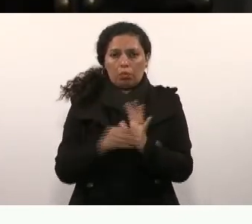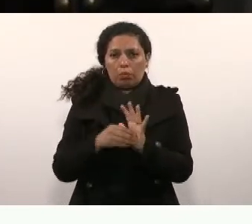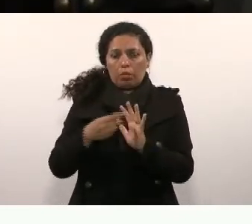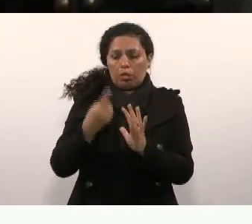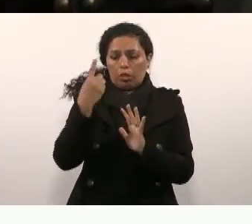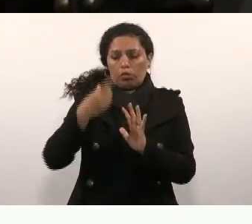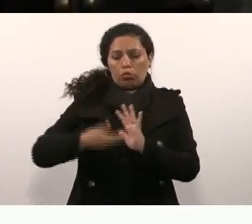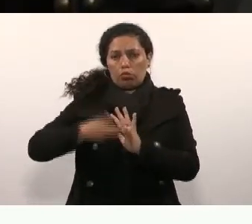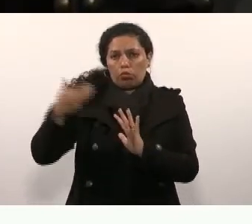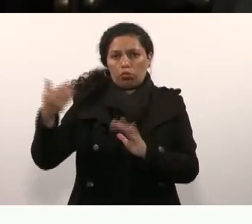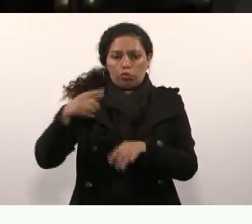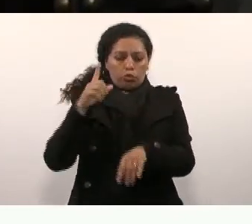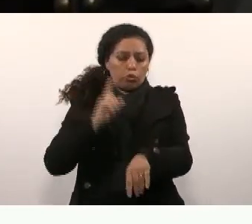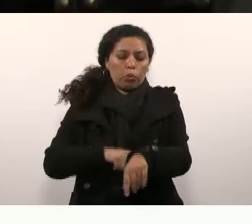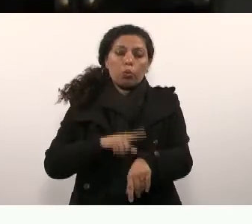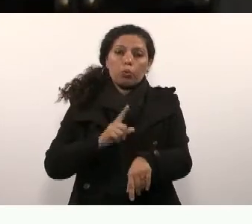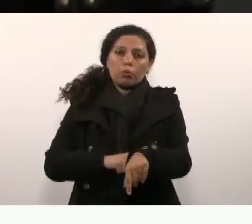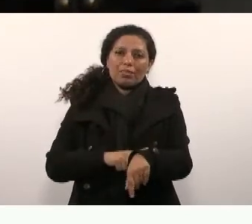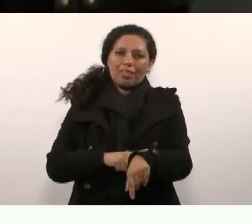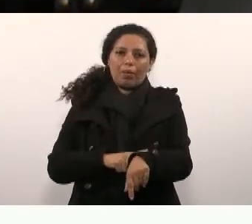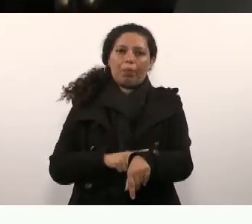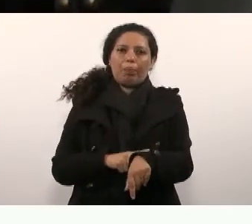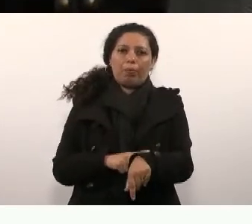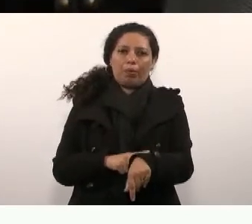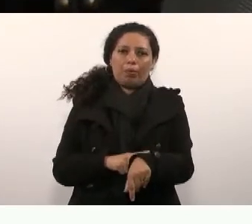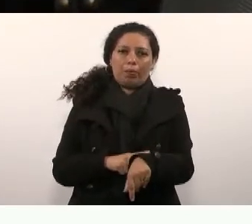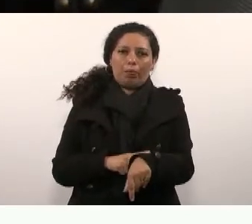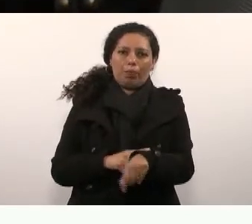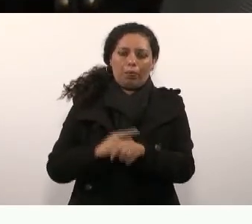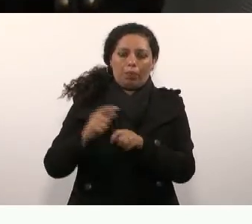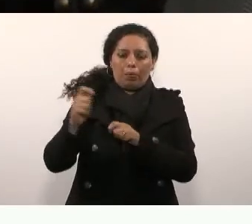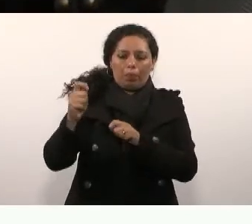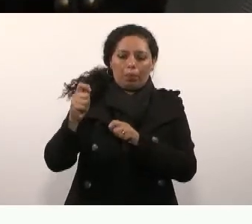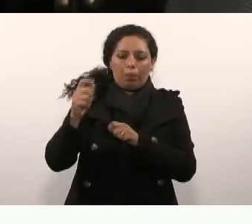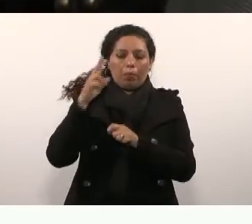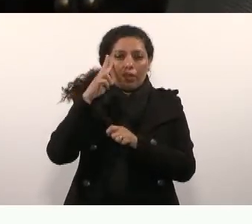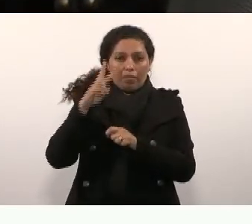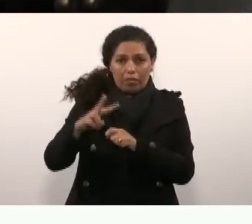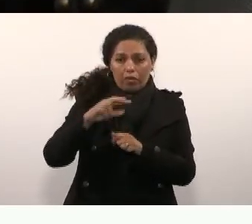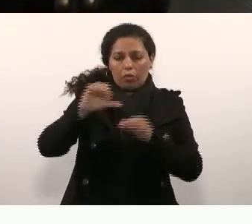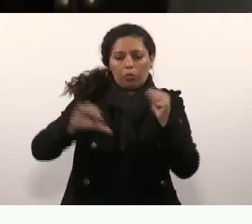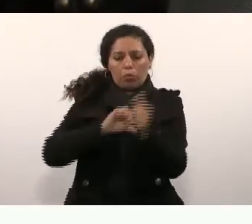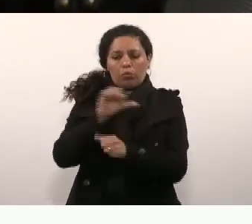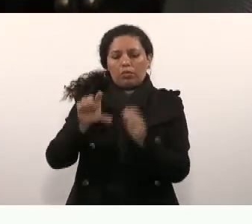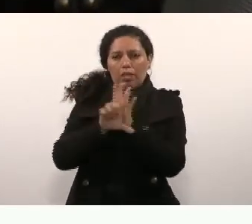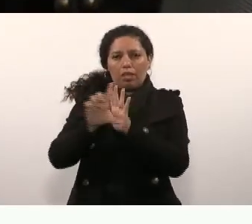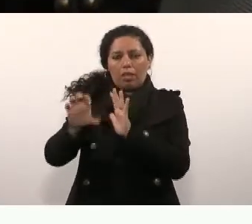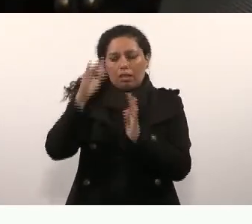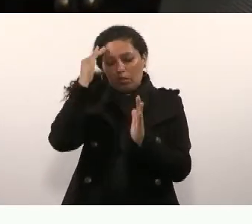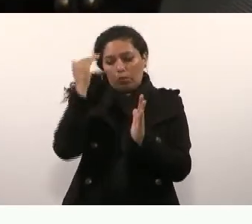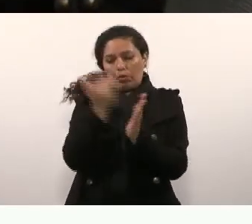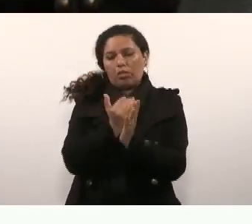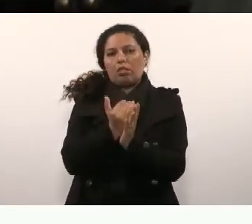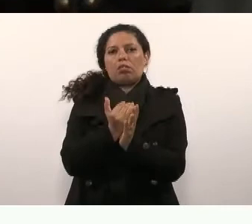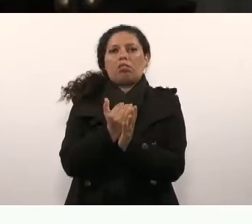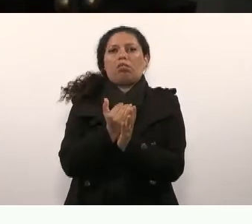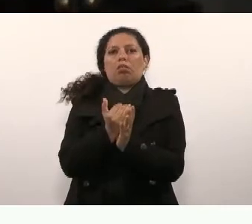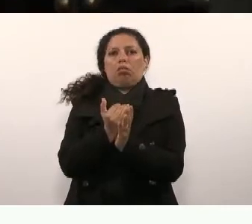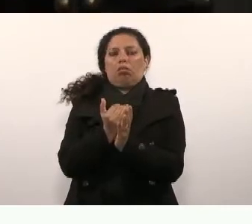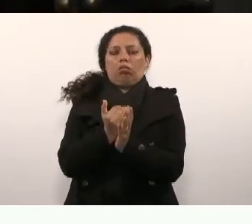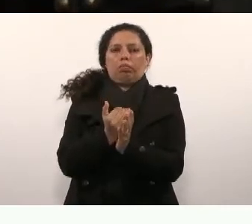retira do texto o prazo estabelecido para a administração pública adaptar-se à lei, fato que tornaria inviável o seu